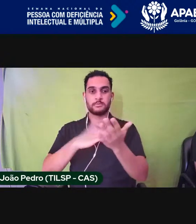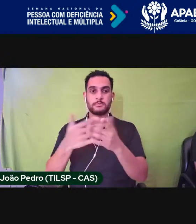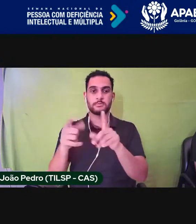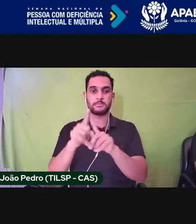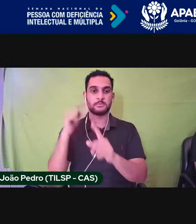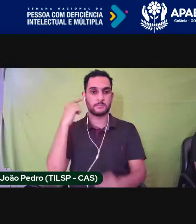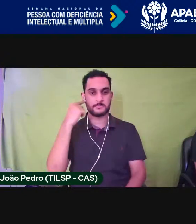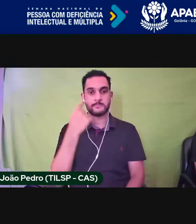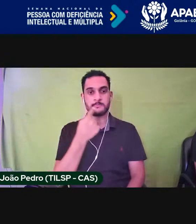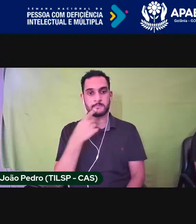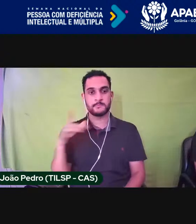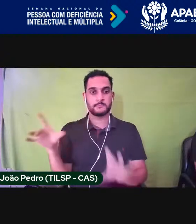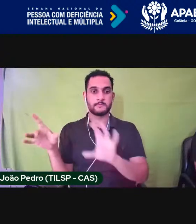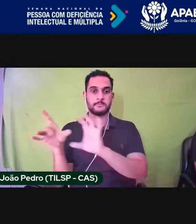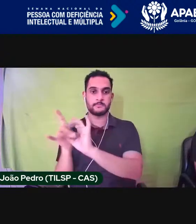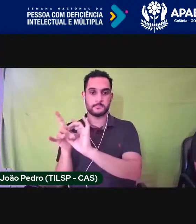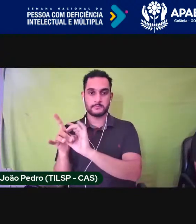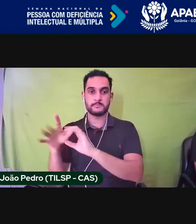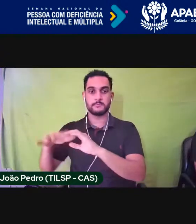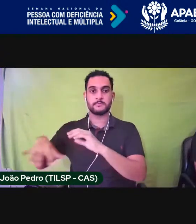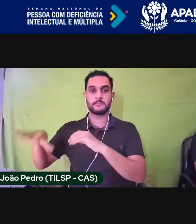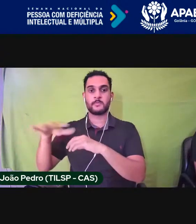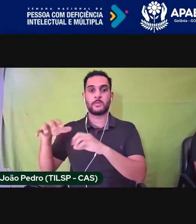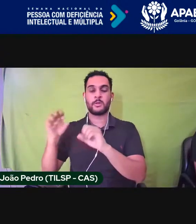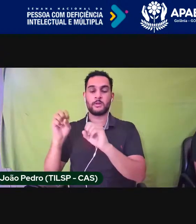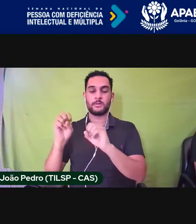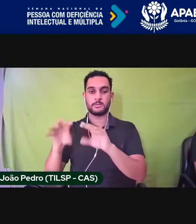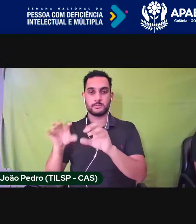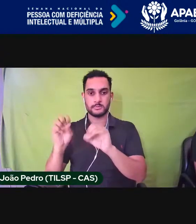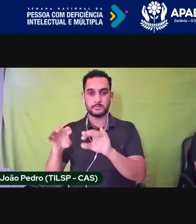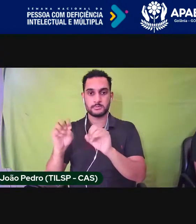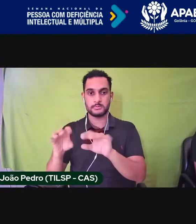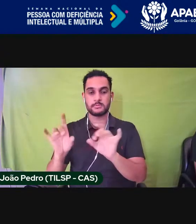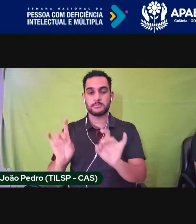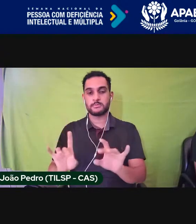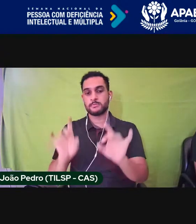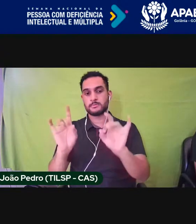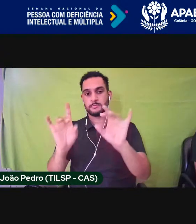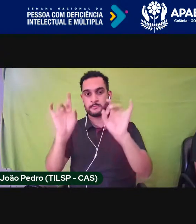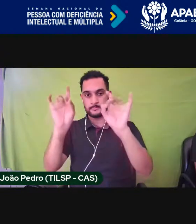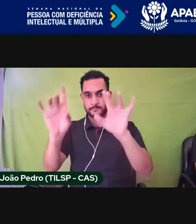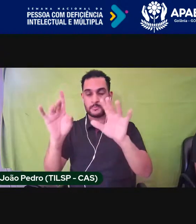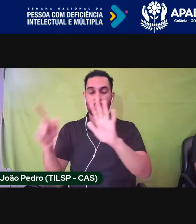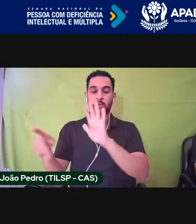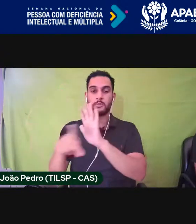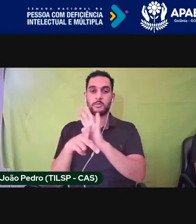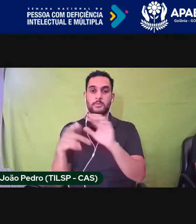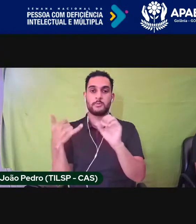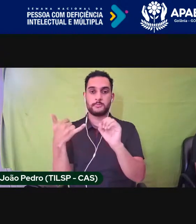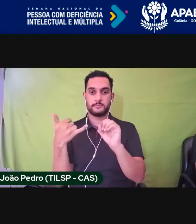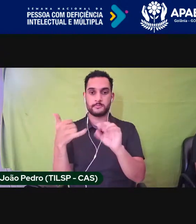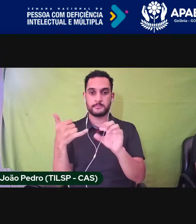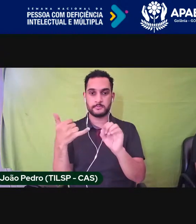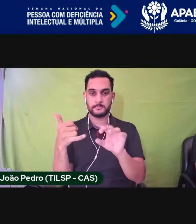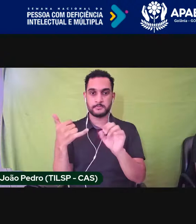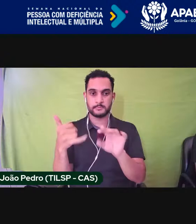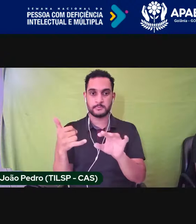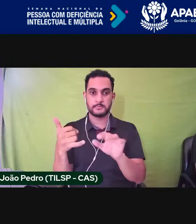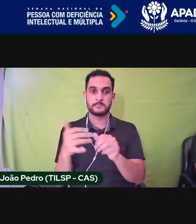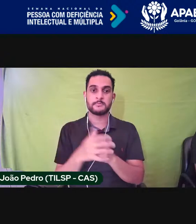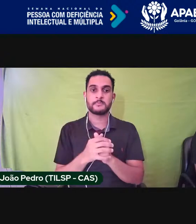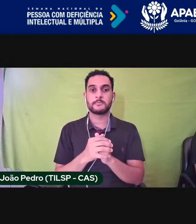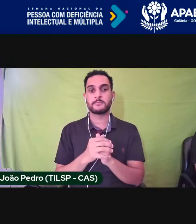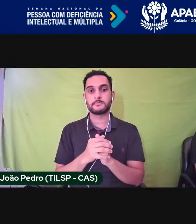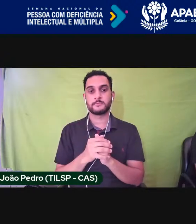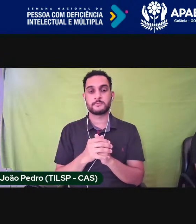à Superintendência de Modalidades e Temáticas Especiais da Secretaria de Estado da Educação de Goiás,